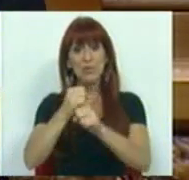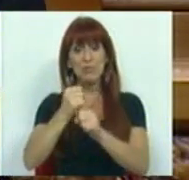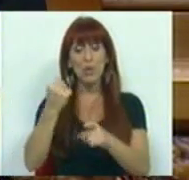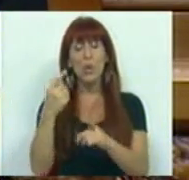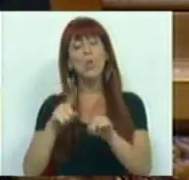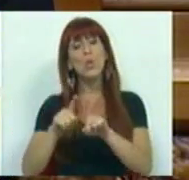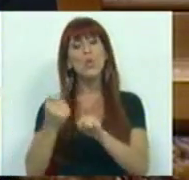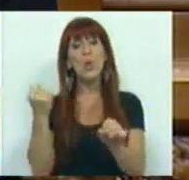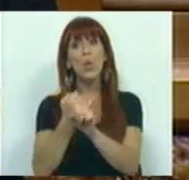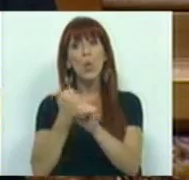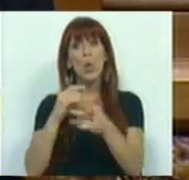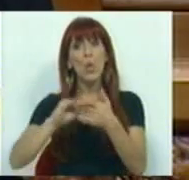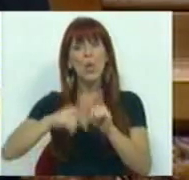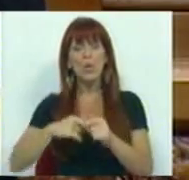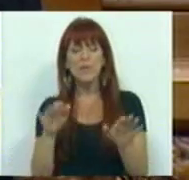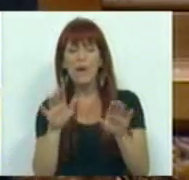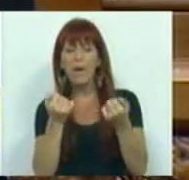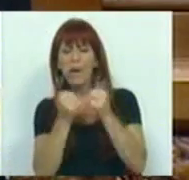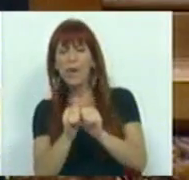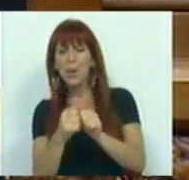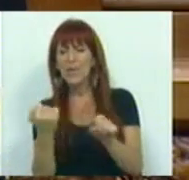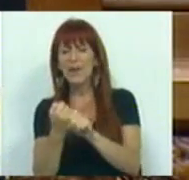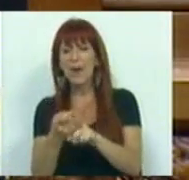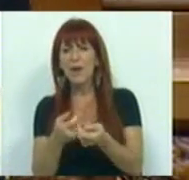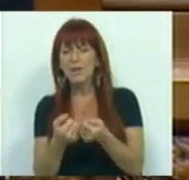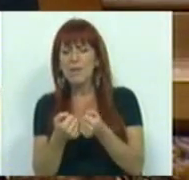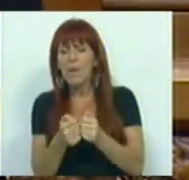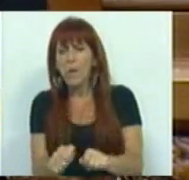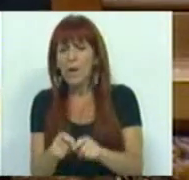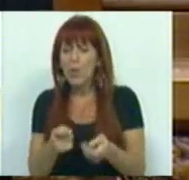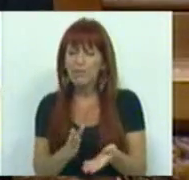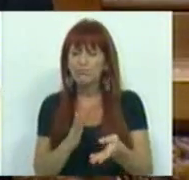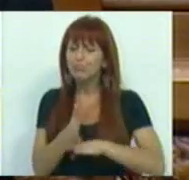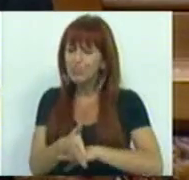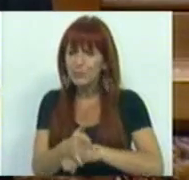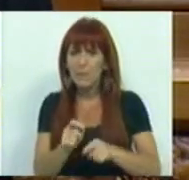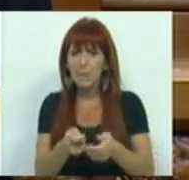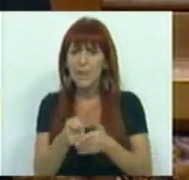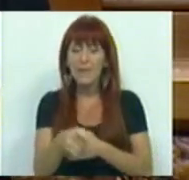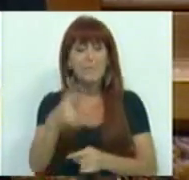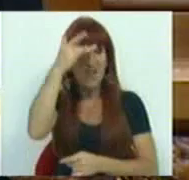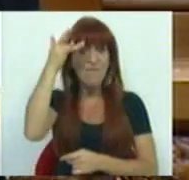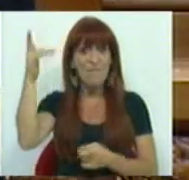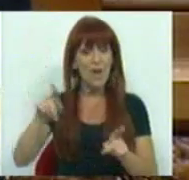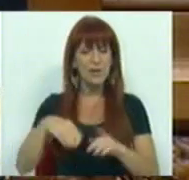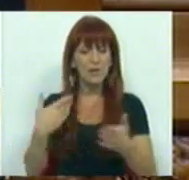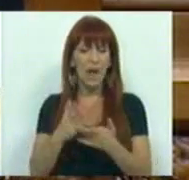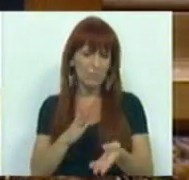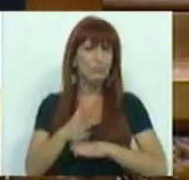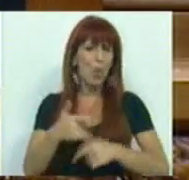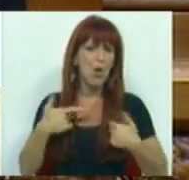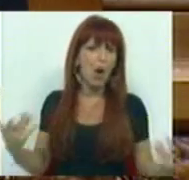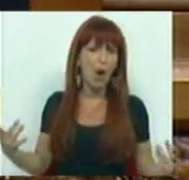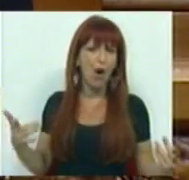trabalho dissimulado e de trabalho não declarado com sancionamento direto, seria muito mais fácil para a nossa